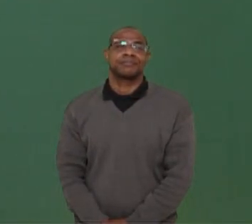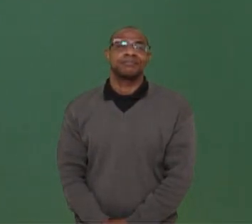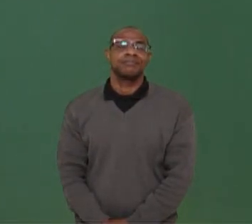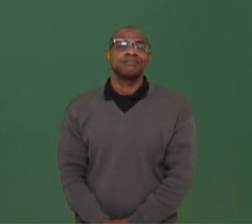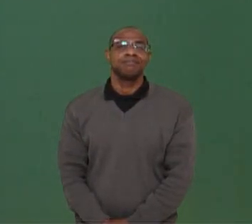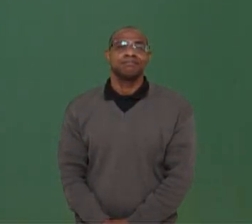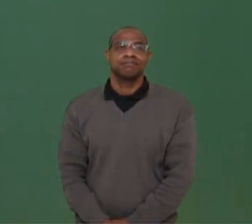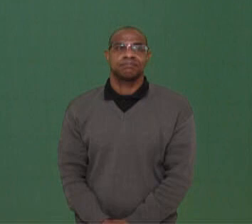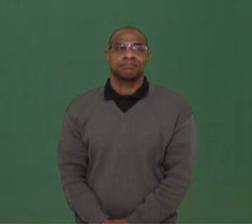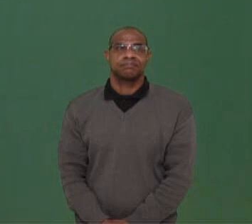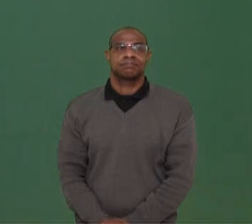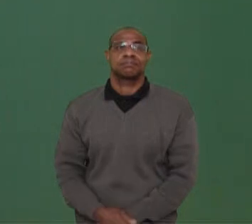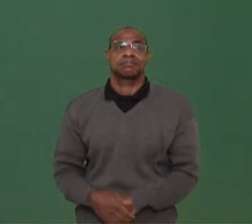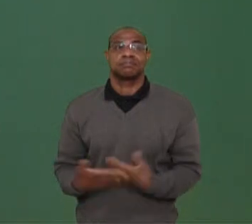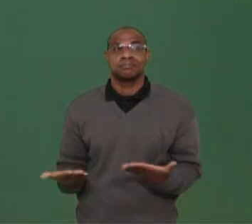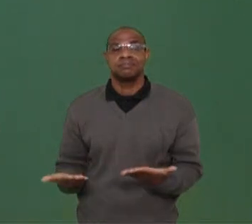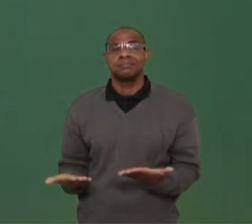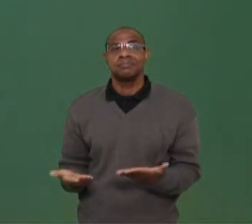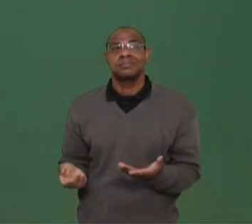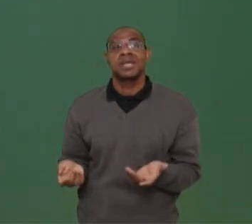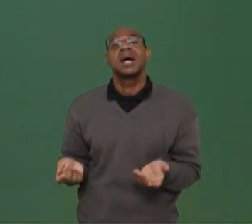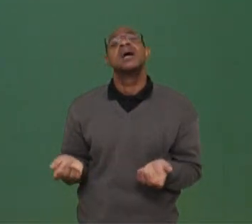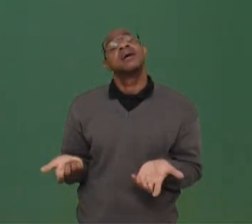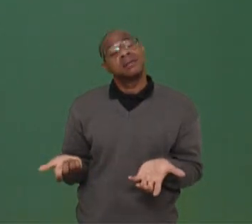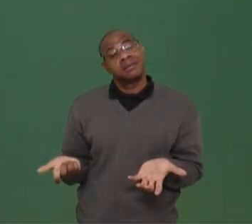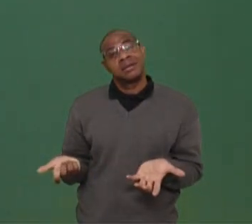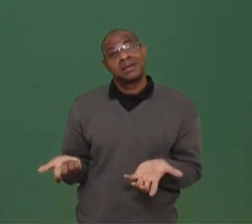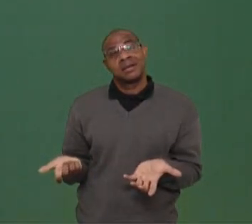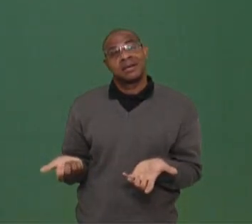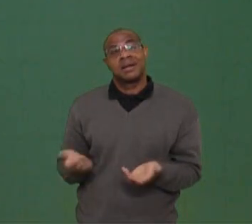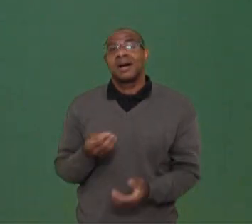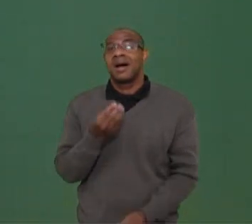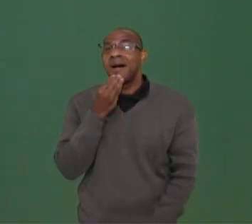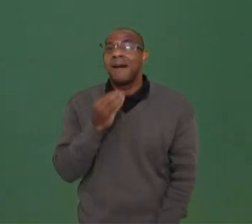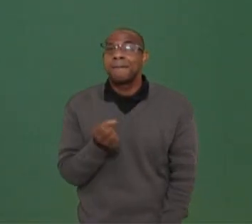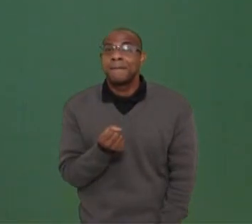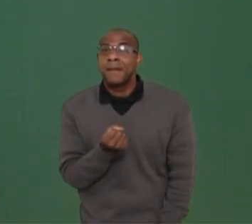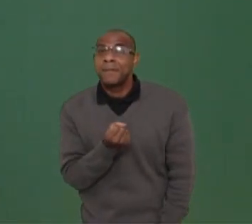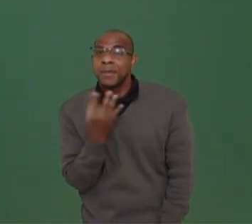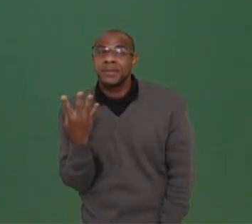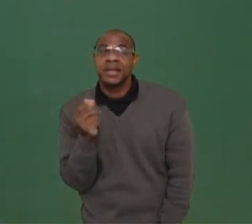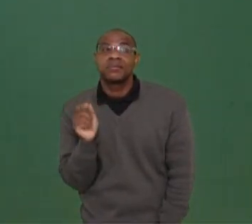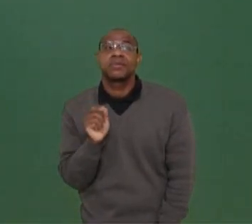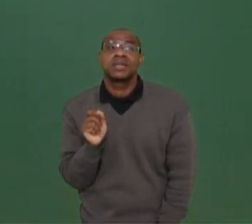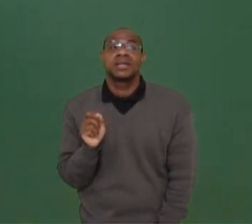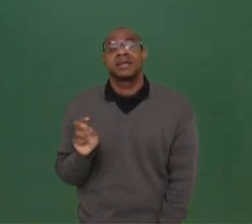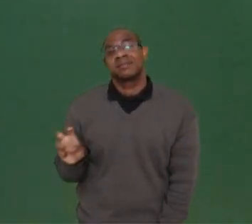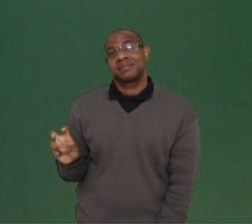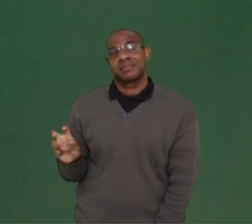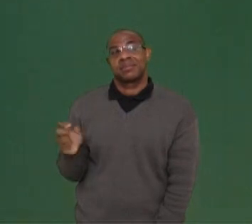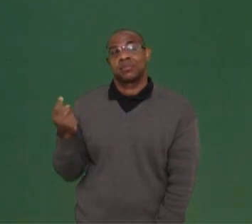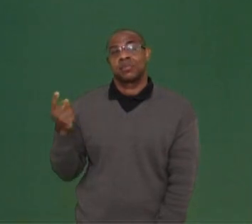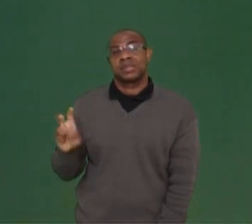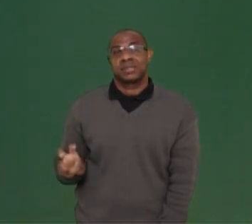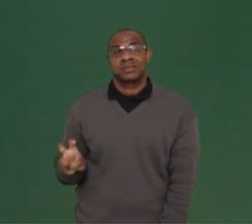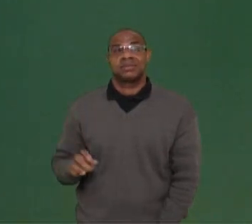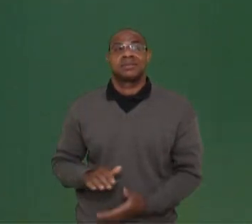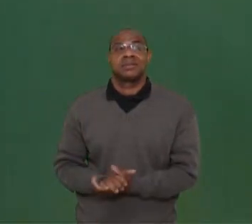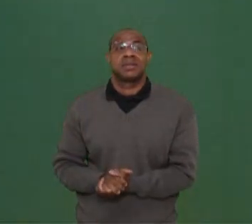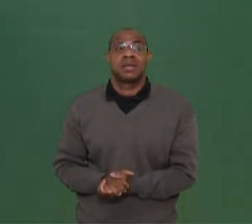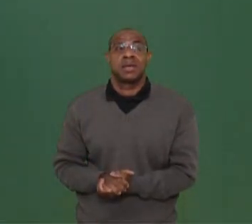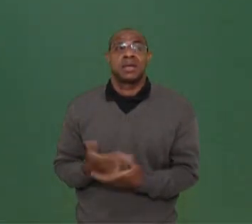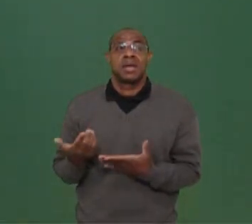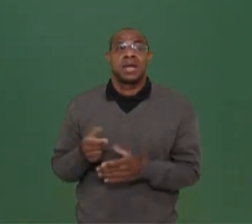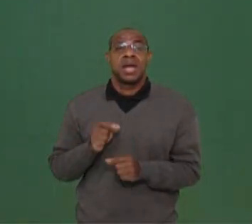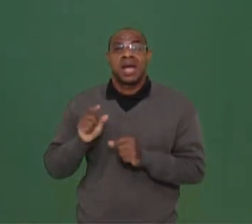Certo? A minha probabilidade de tirar um número par é 1/5. Pensando de uma outra maneira, eu tenho o seguinte, ó. A